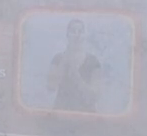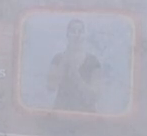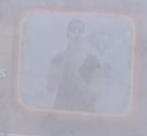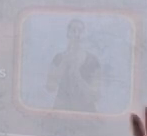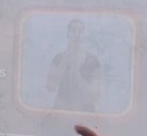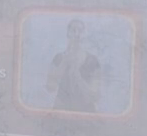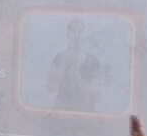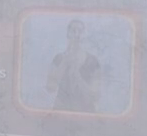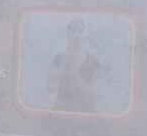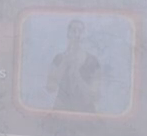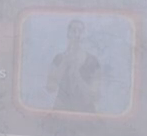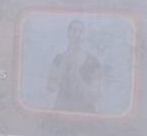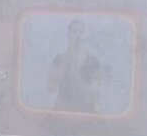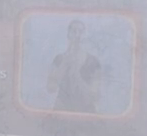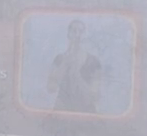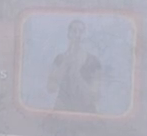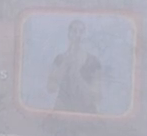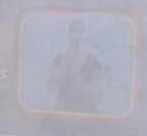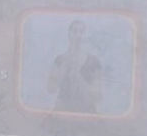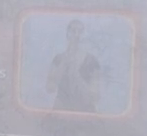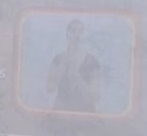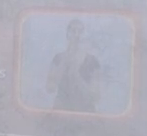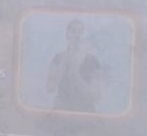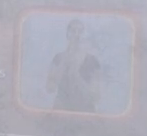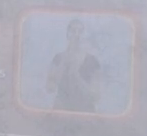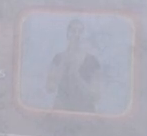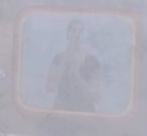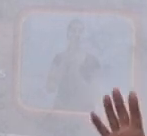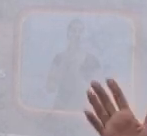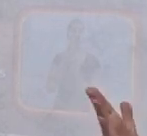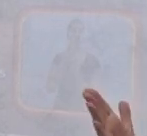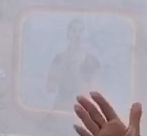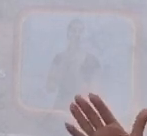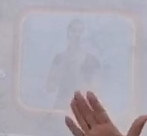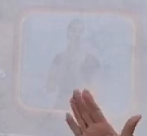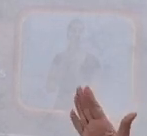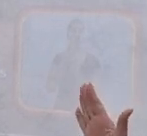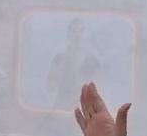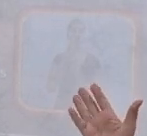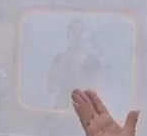observada, de lidar com as sexualidades. Em